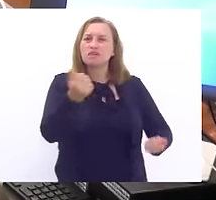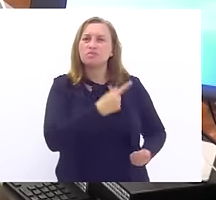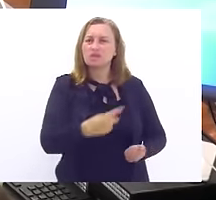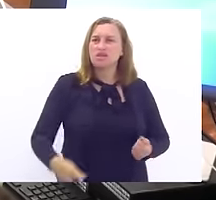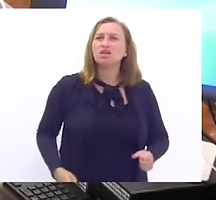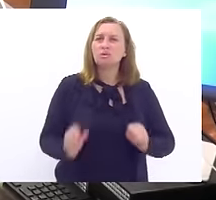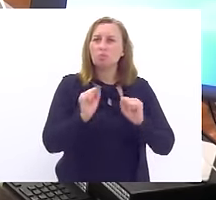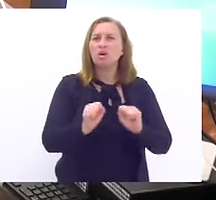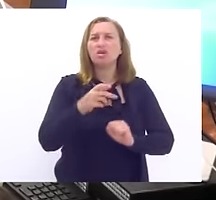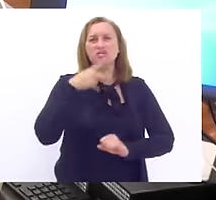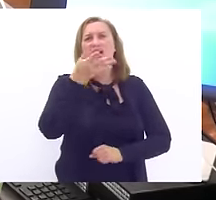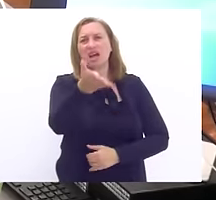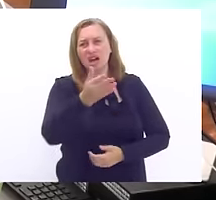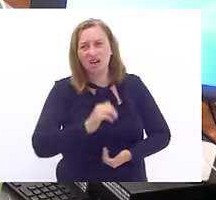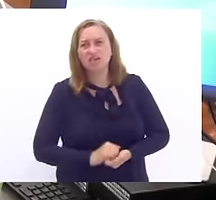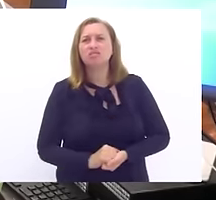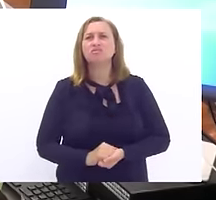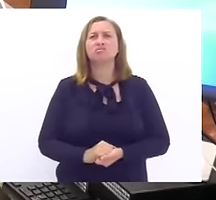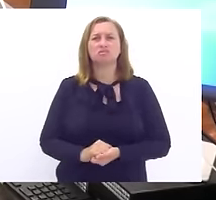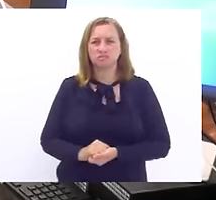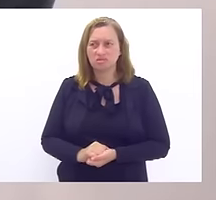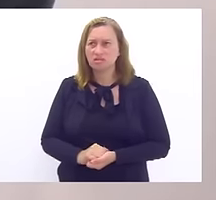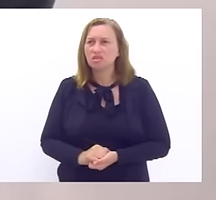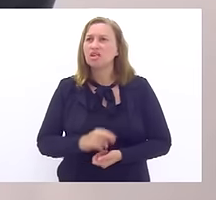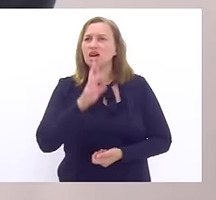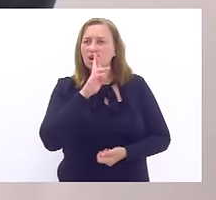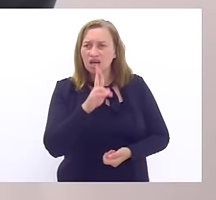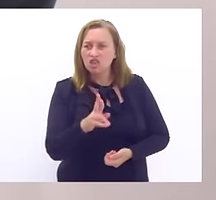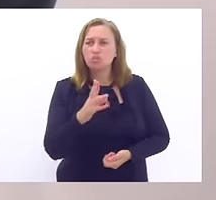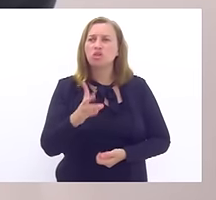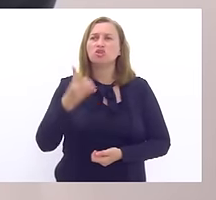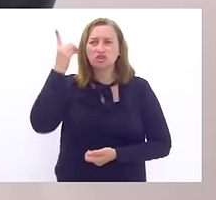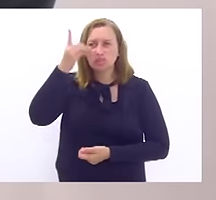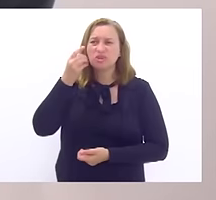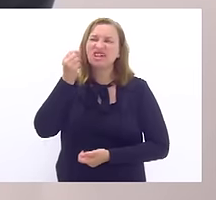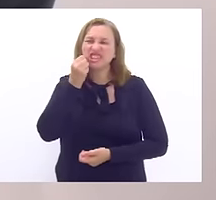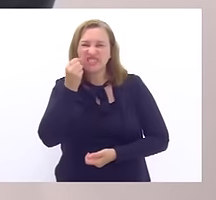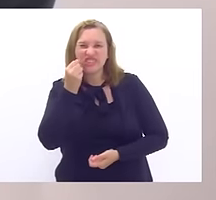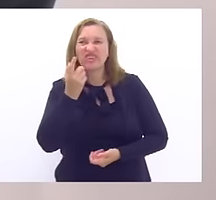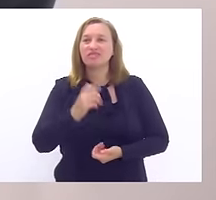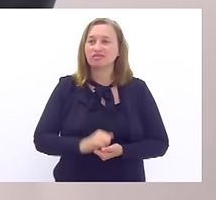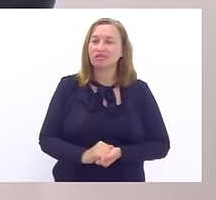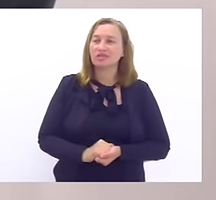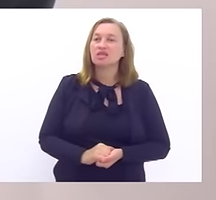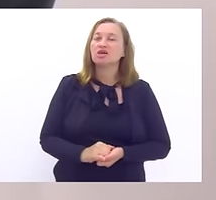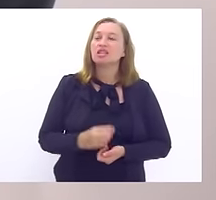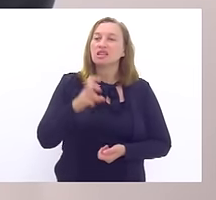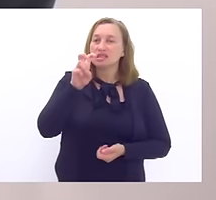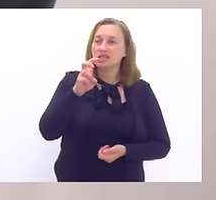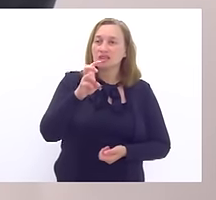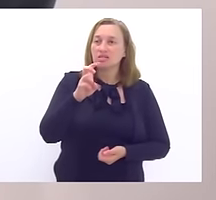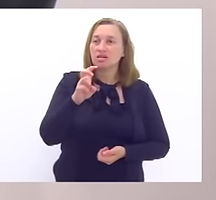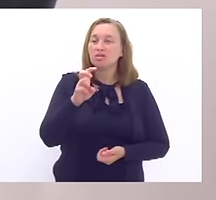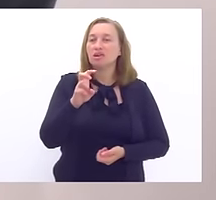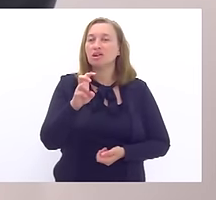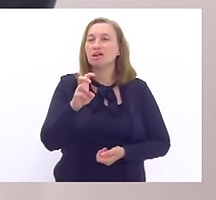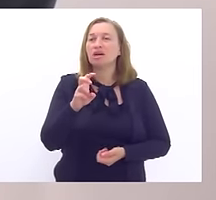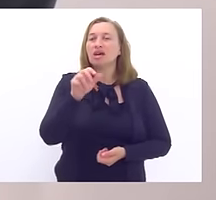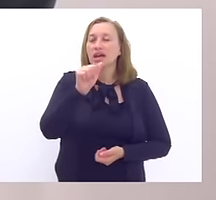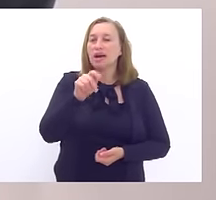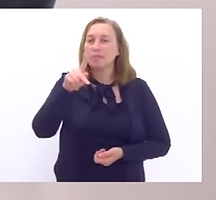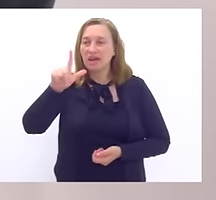expressar sobre essa declaração a resposta do deputado Giovani ratinho não foi dada pela PM é a pele que determina a questão de